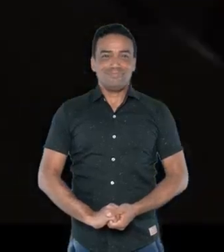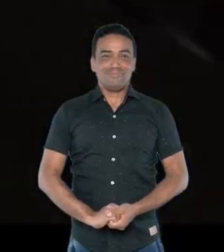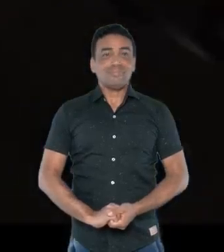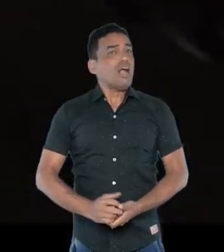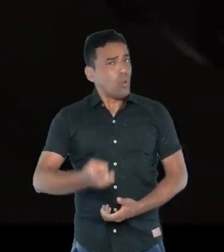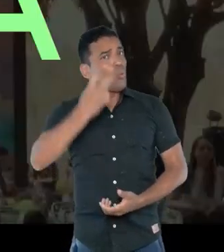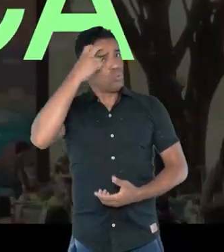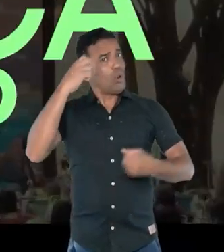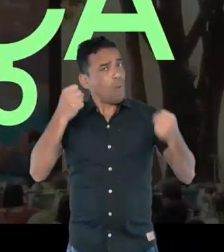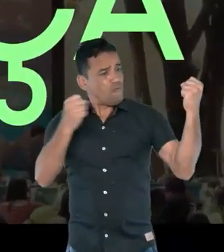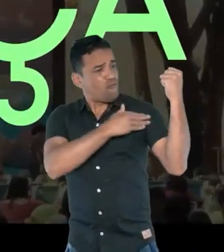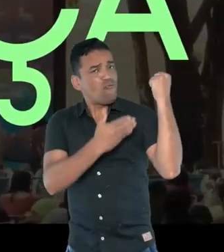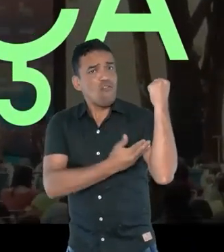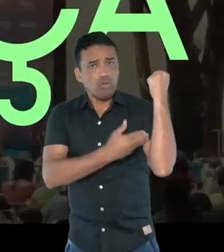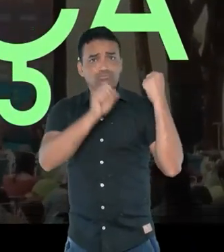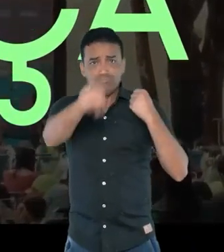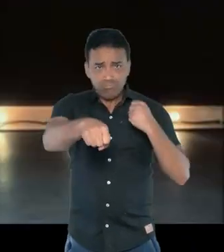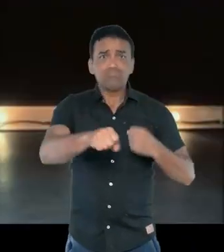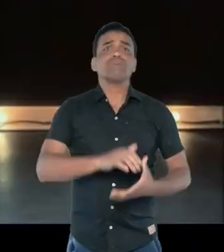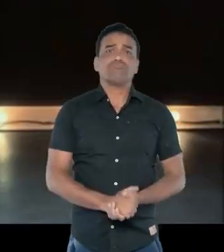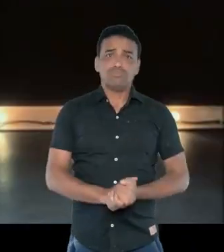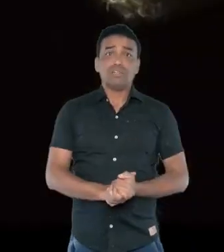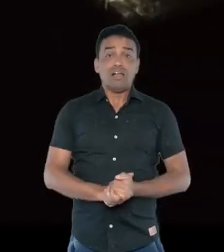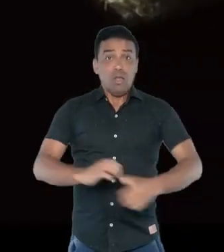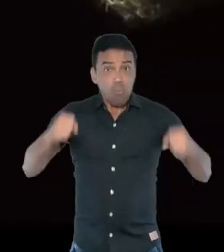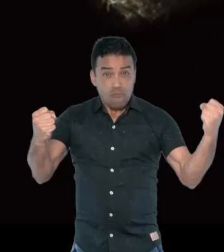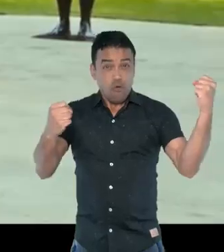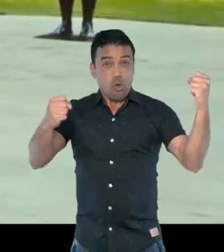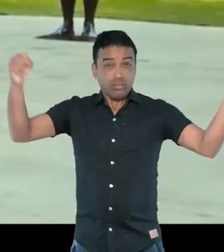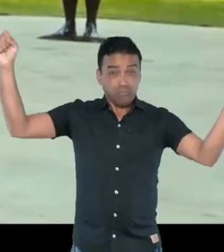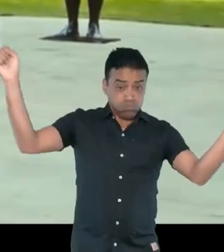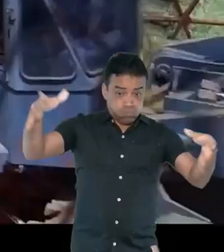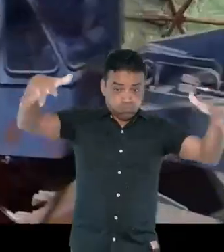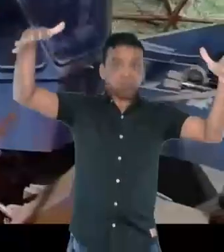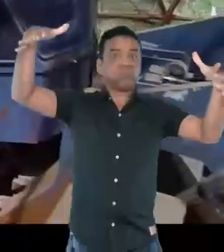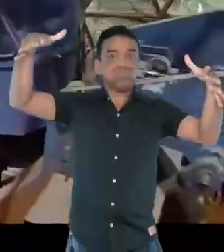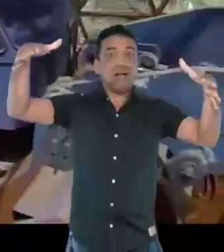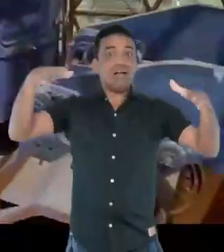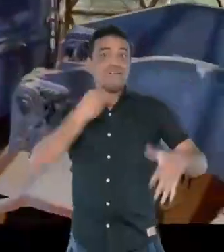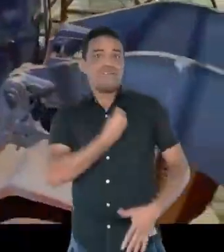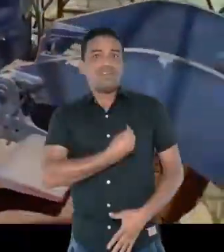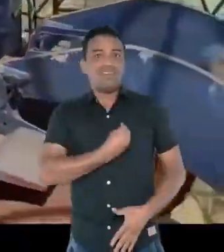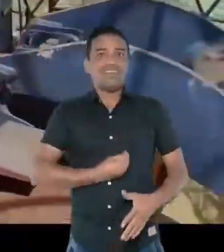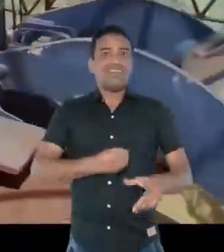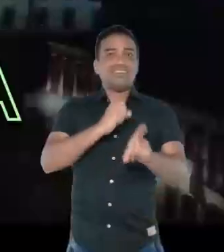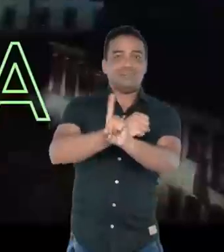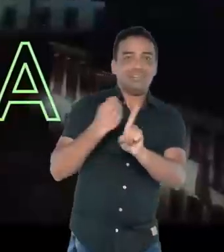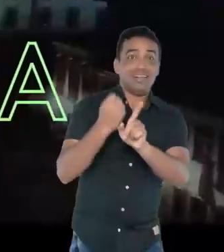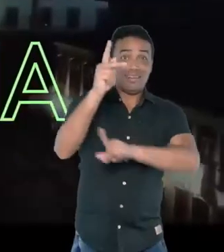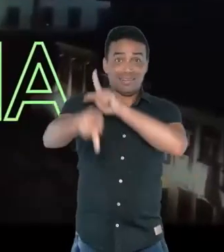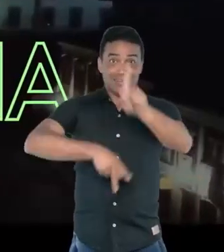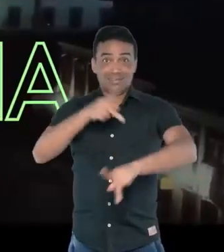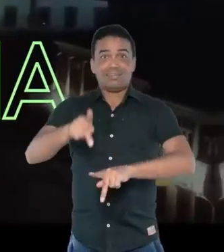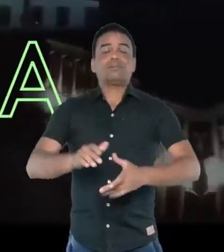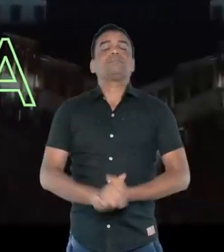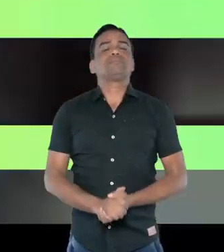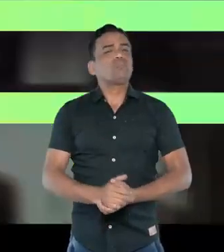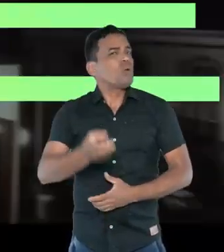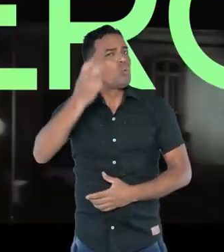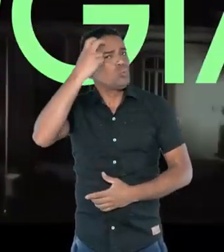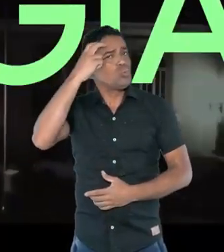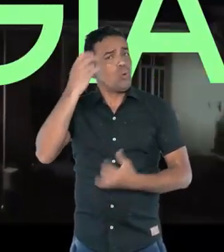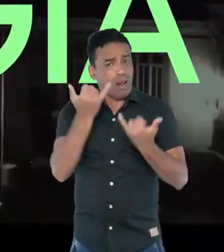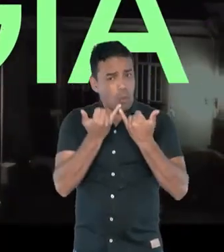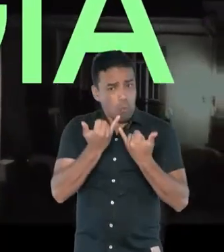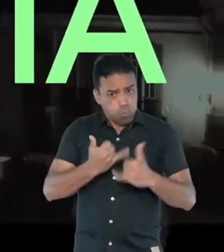A cultura é uma força. Grazi Mendes. O vídeo institucional da CEMIG, patrocinadora do evento, mostra